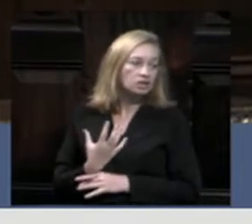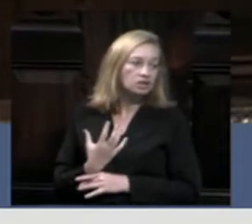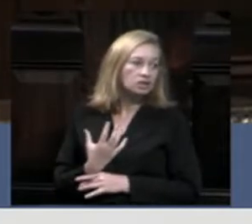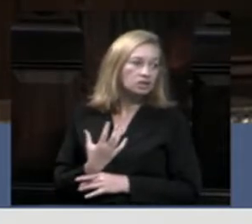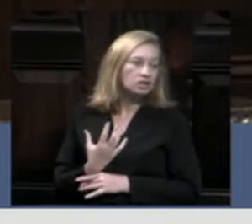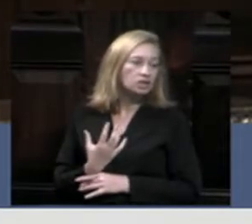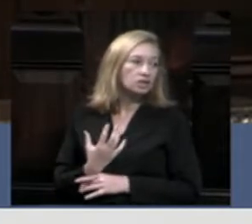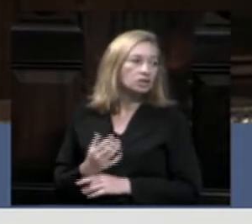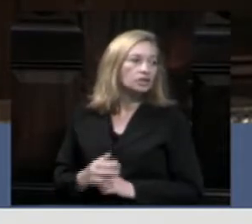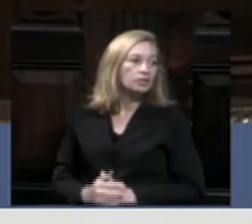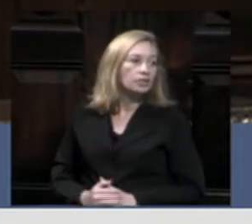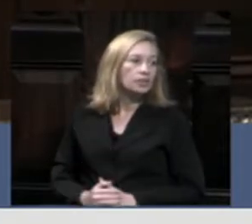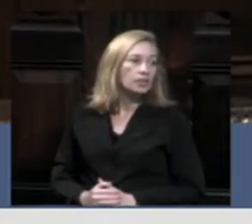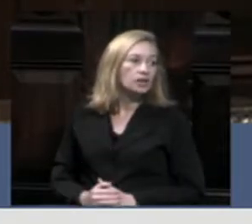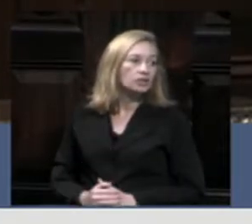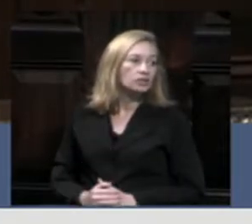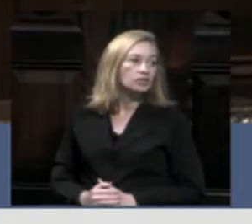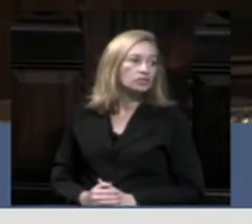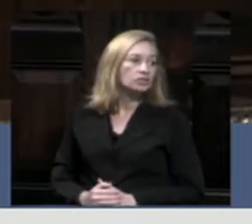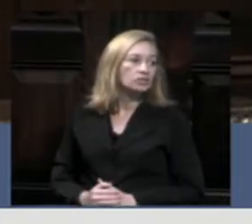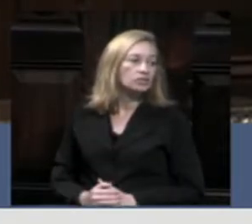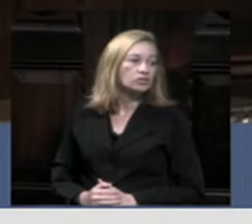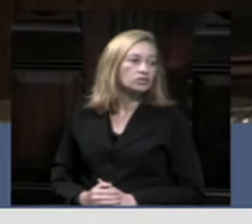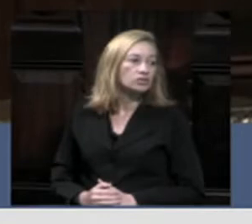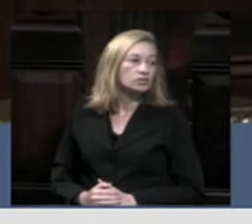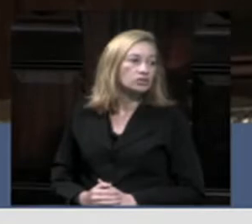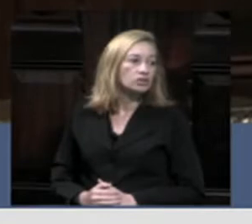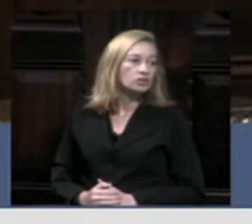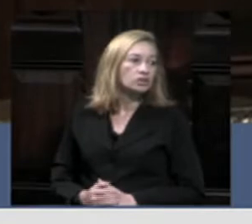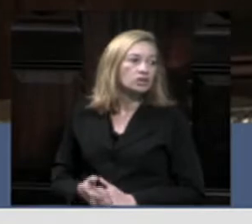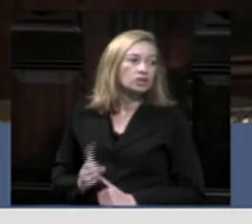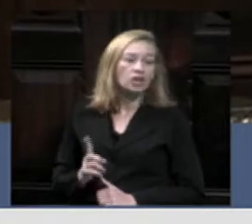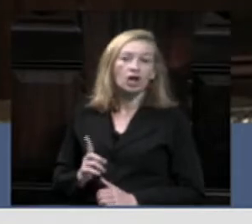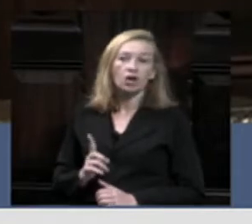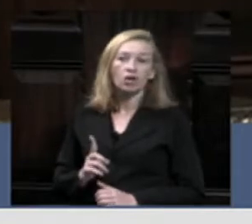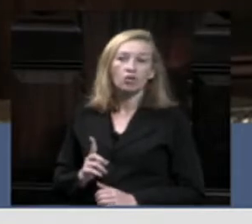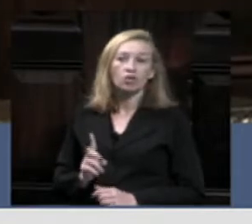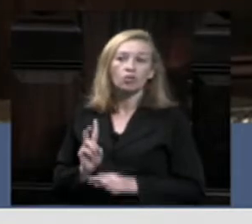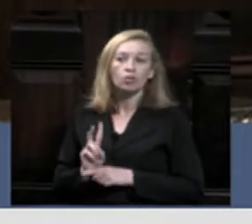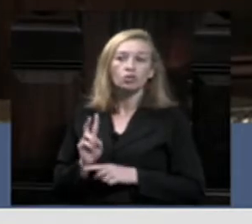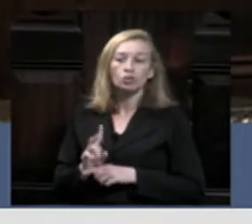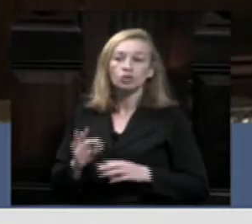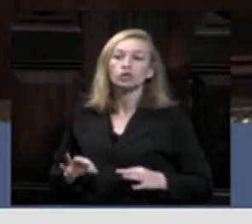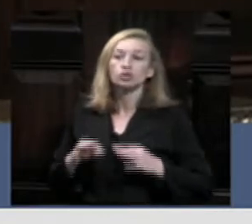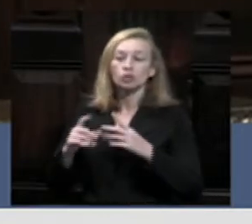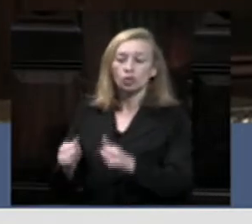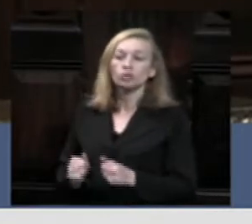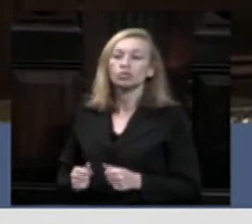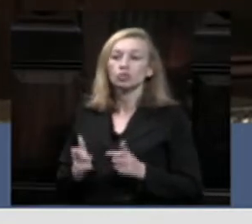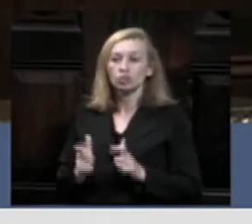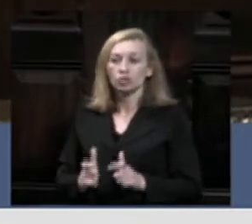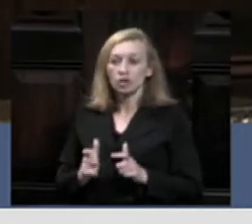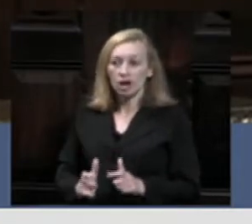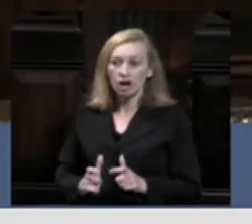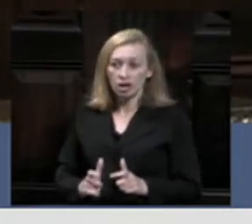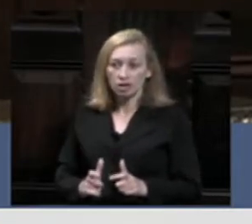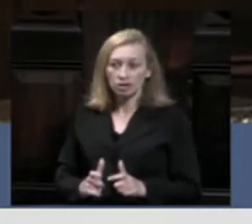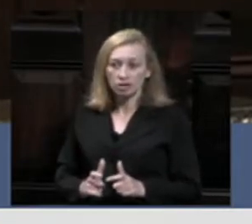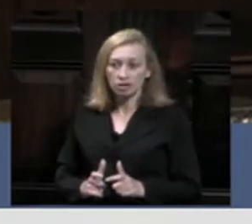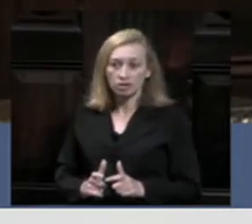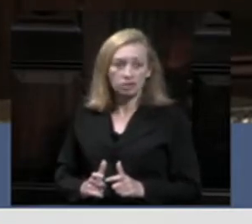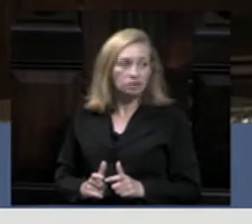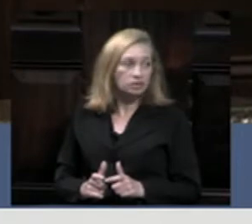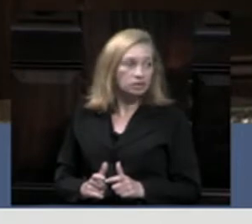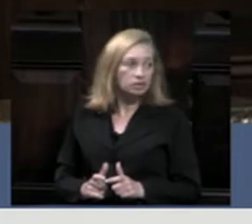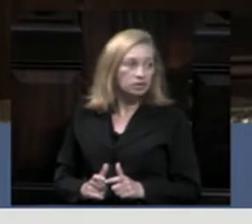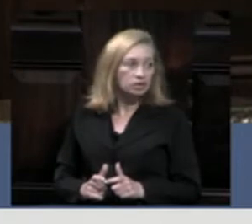ardilosamente não contemplou toda a área. Atendeu às exigências ou às reivindicações, concluir, por